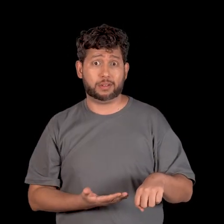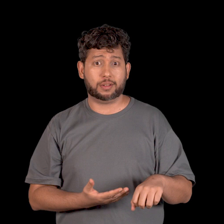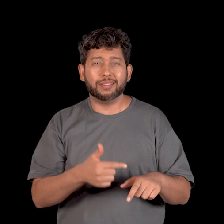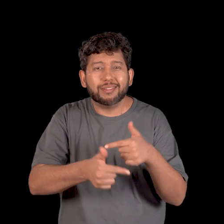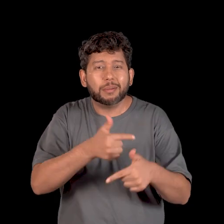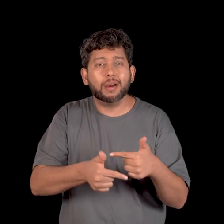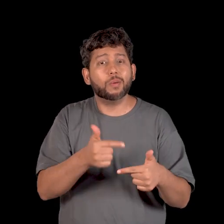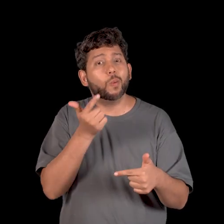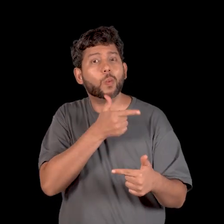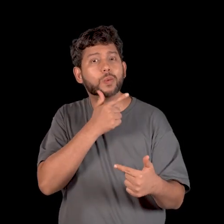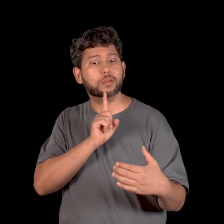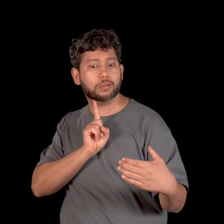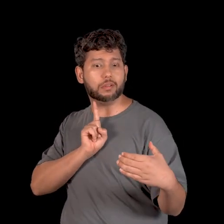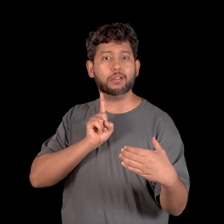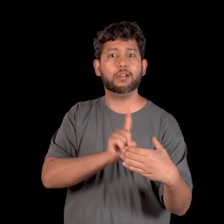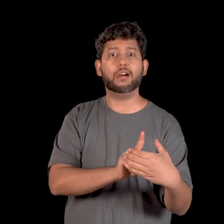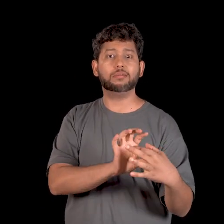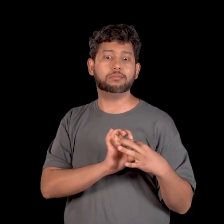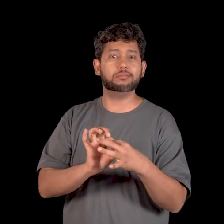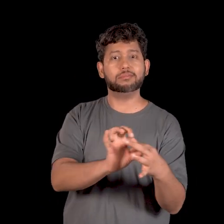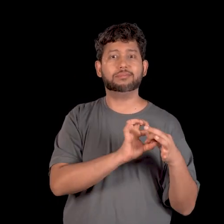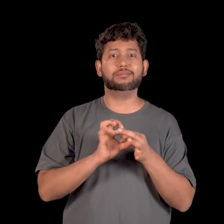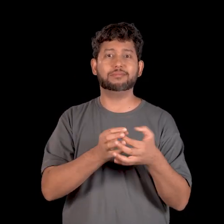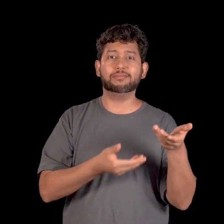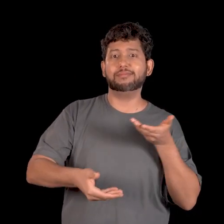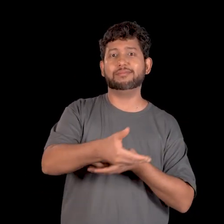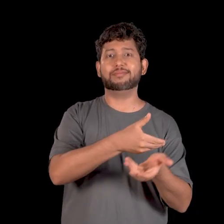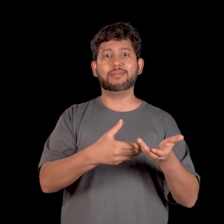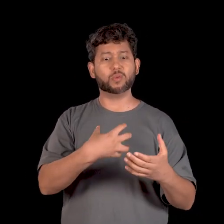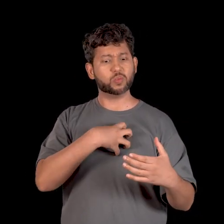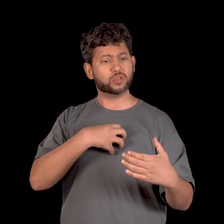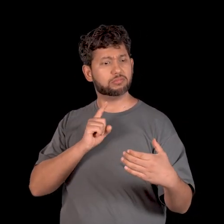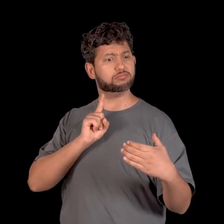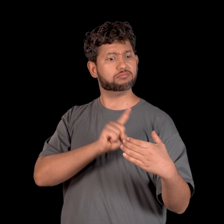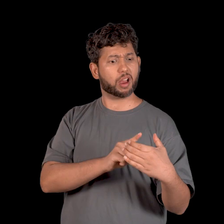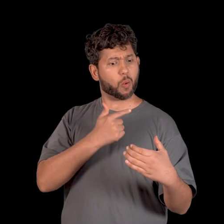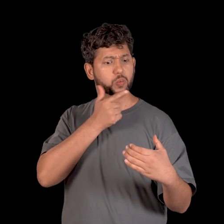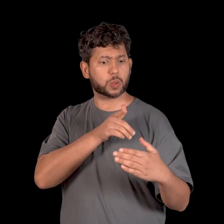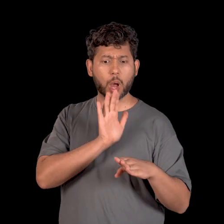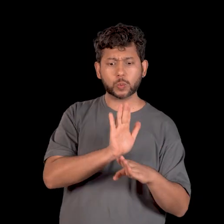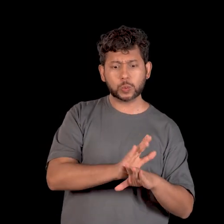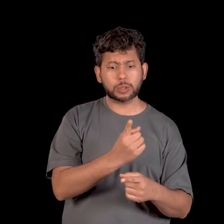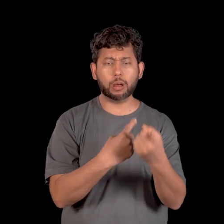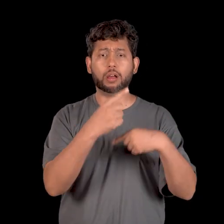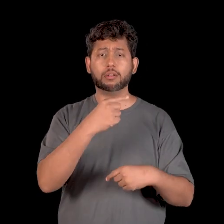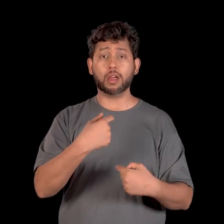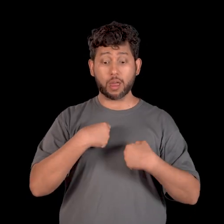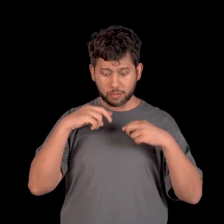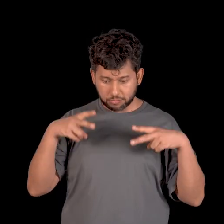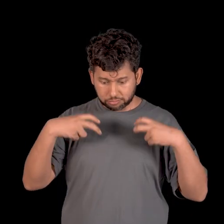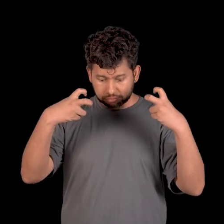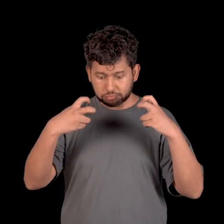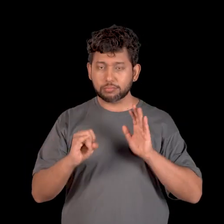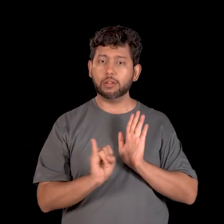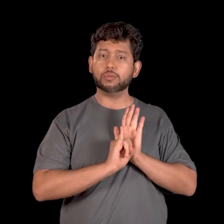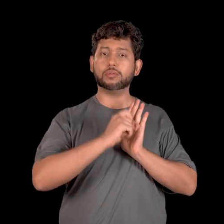O trabalho, em resumo, possibilita a criação de fortes vínculos sociais, traz o sentimento de pertencimento e o senso de propósito